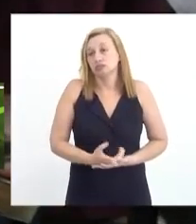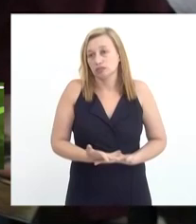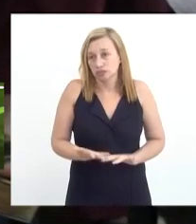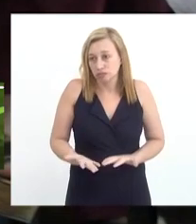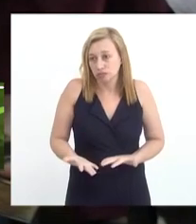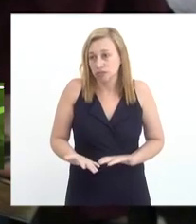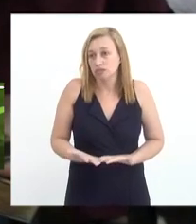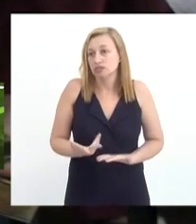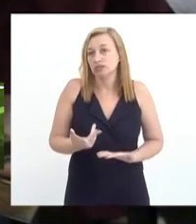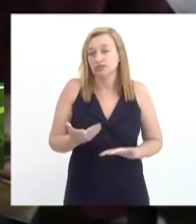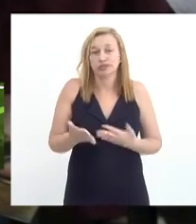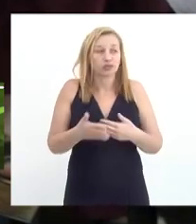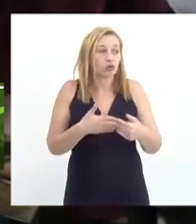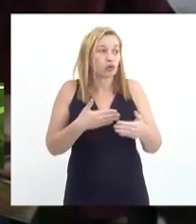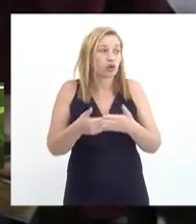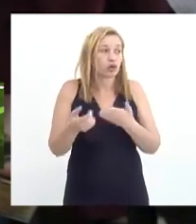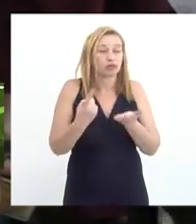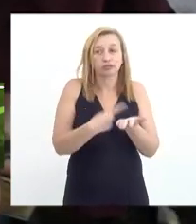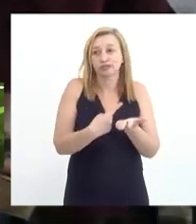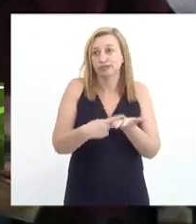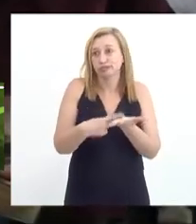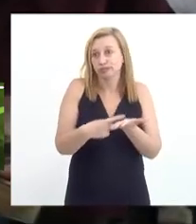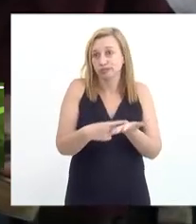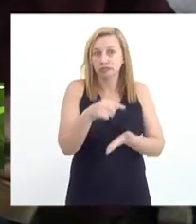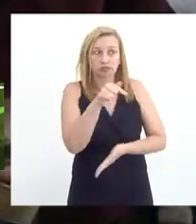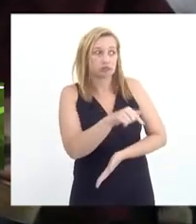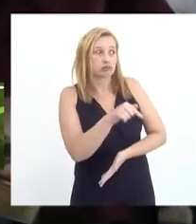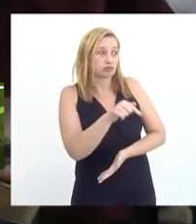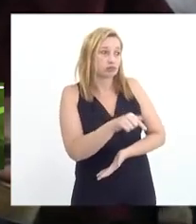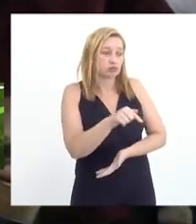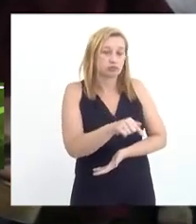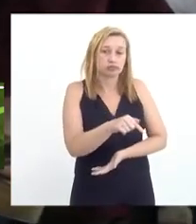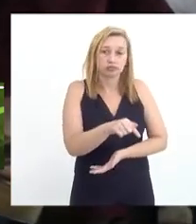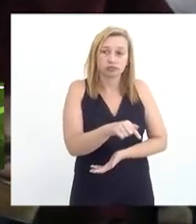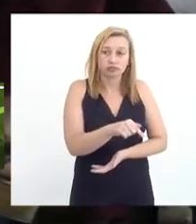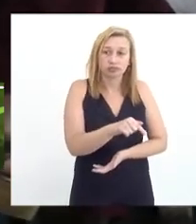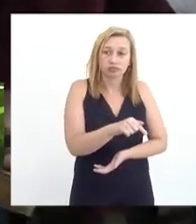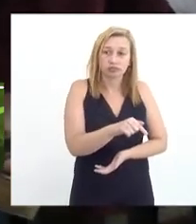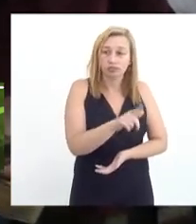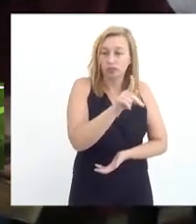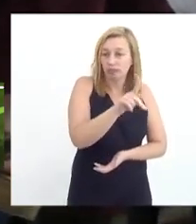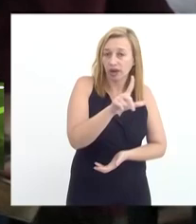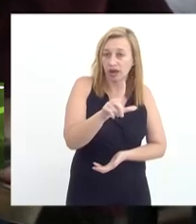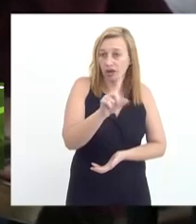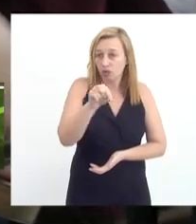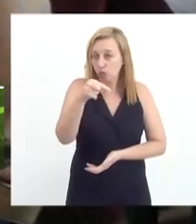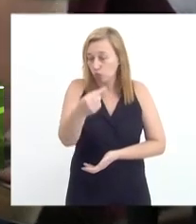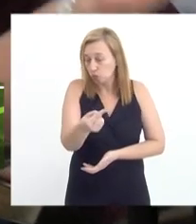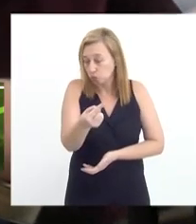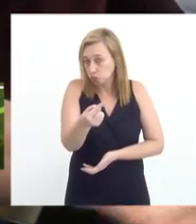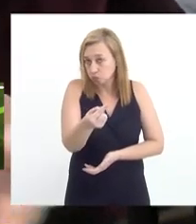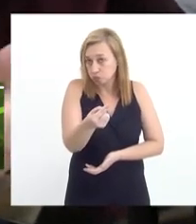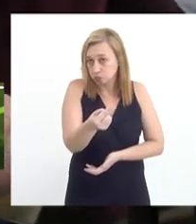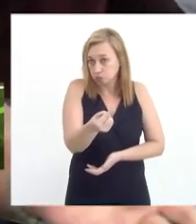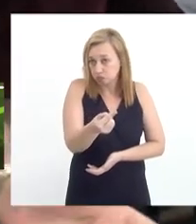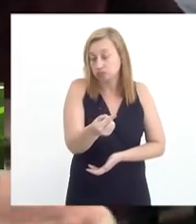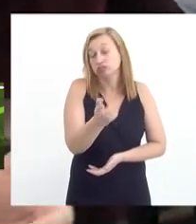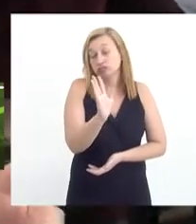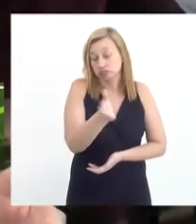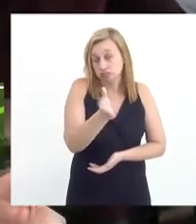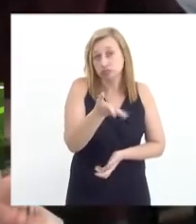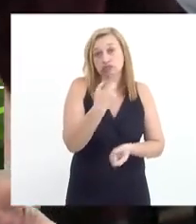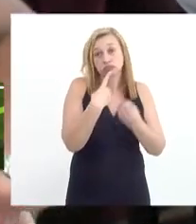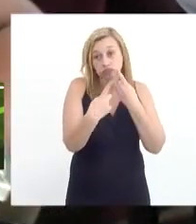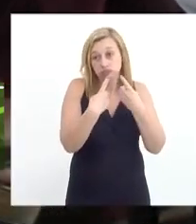Fazer qualquer Acordo A gente faz O acordo Aqui Em outros PLs Nos Nos Que já foram